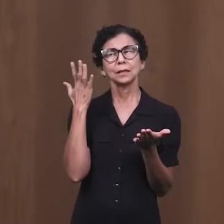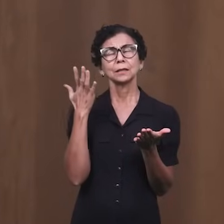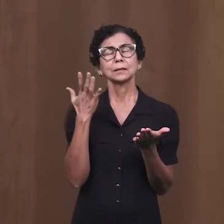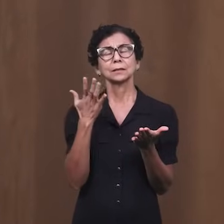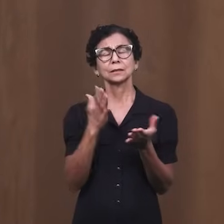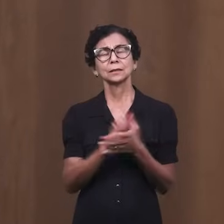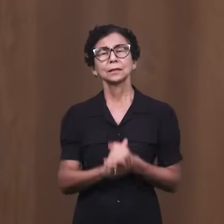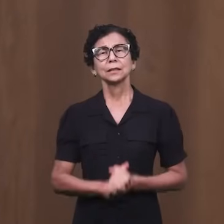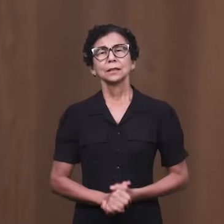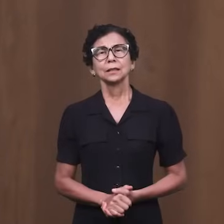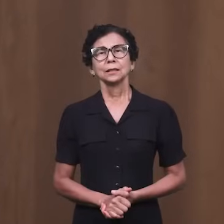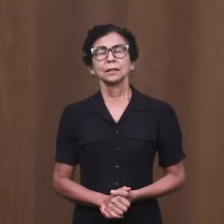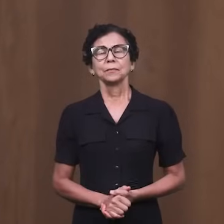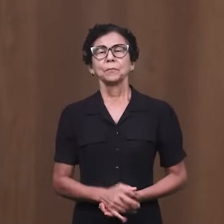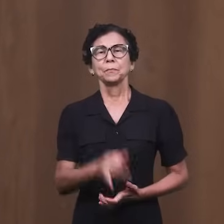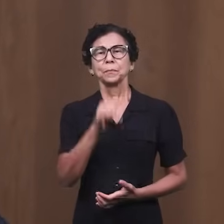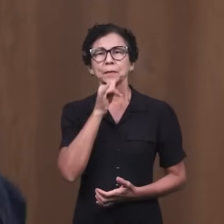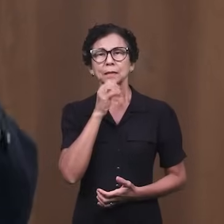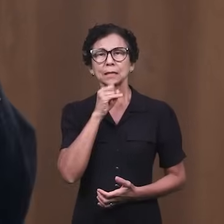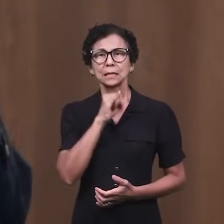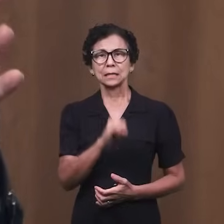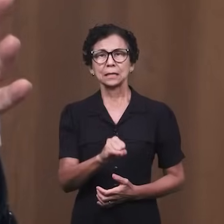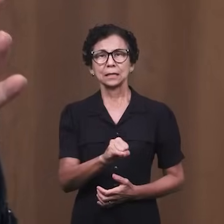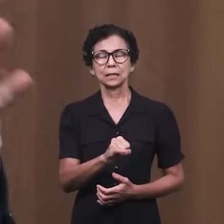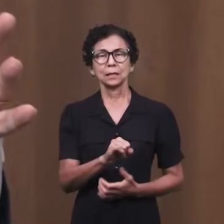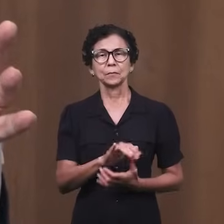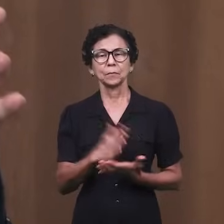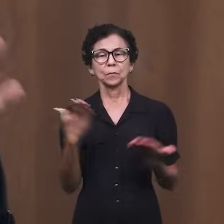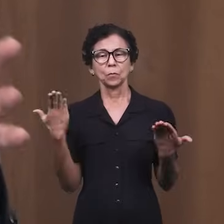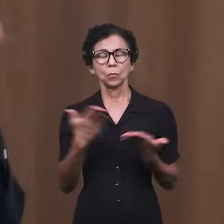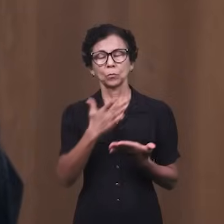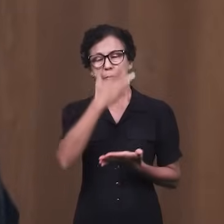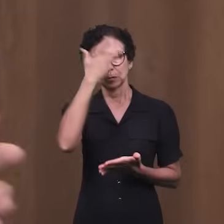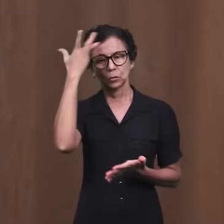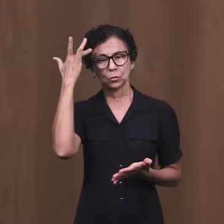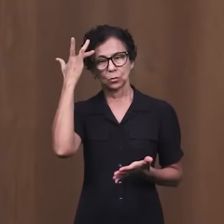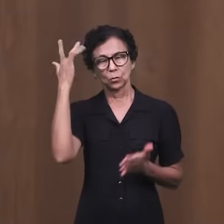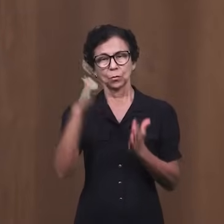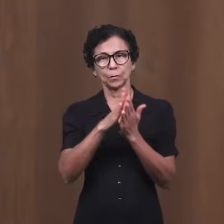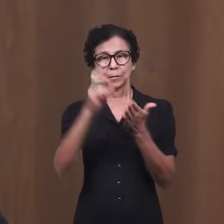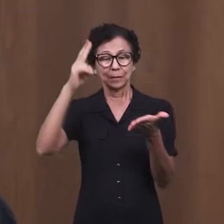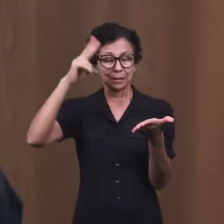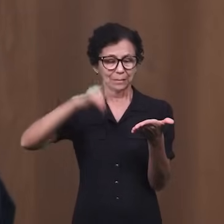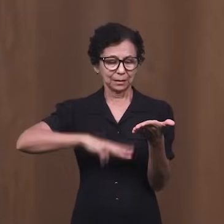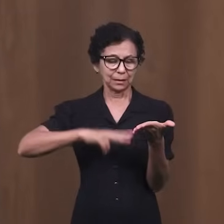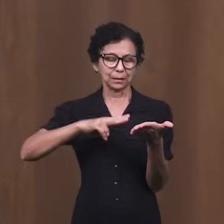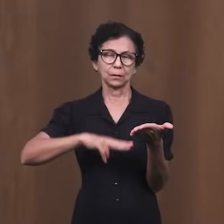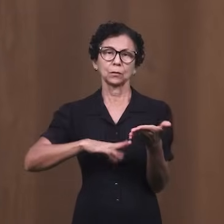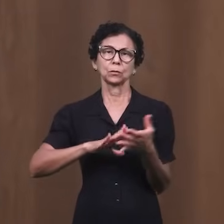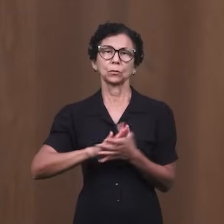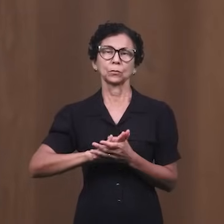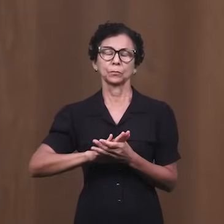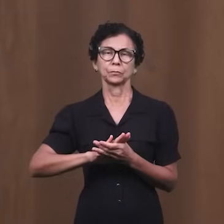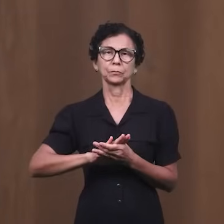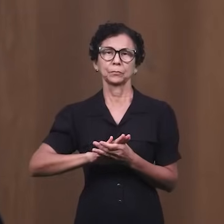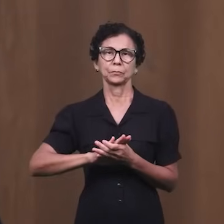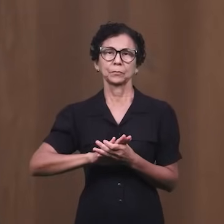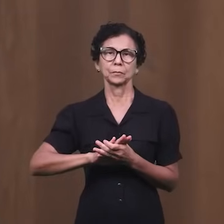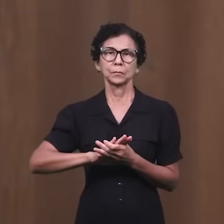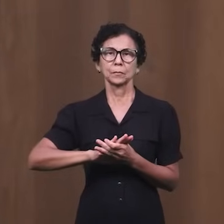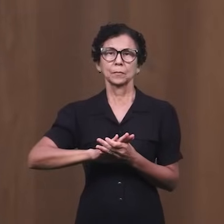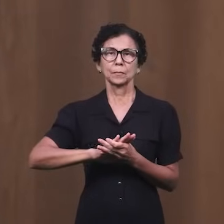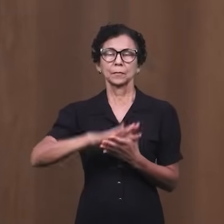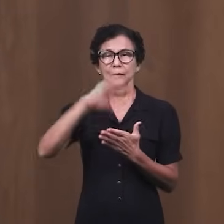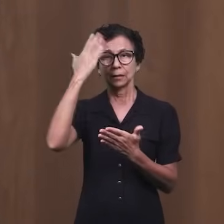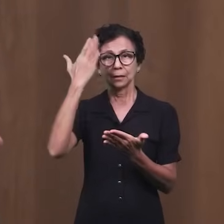orientar em muitos sentidos eu diria que se o homem hoje lesse a Bíblia Crendo que é foi inspirada